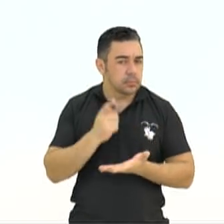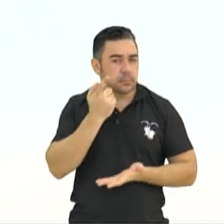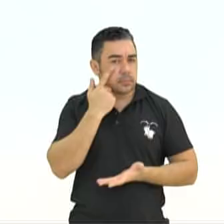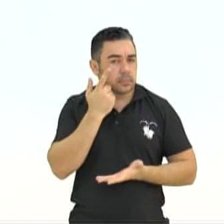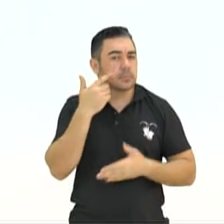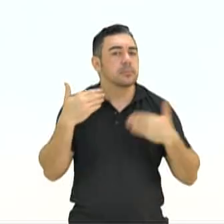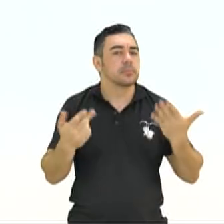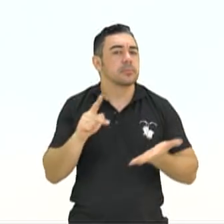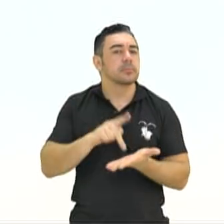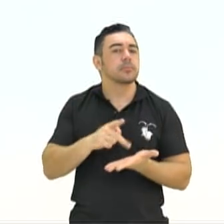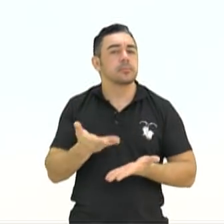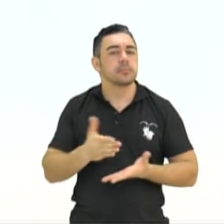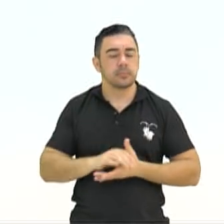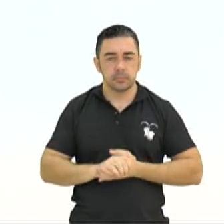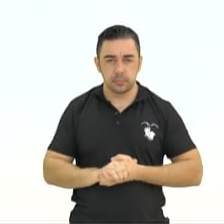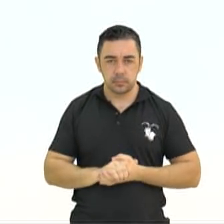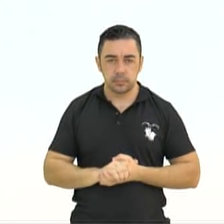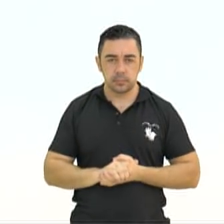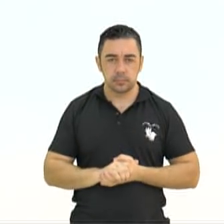qual que é a verdadeira?